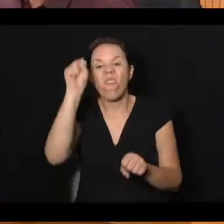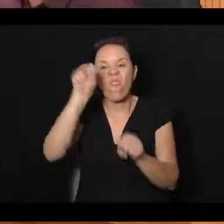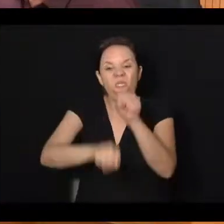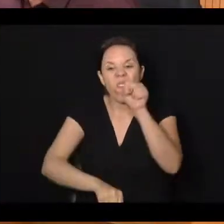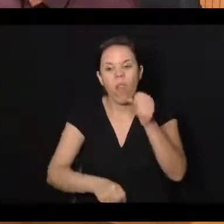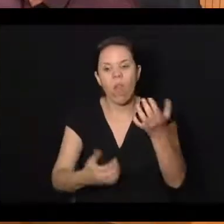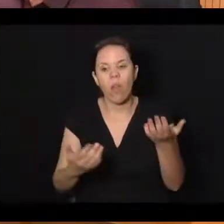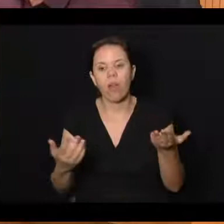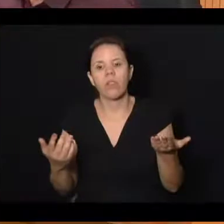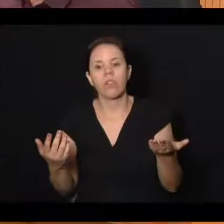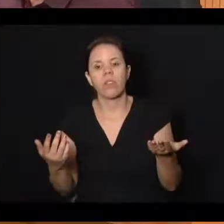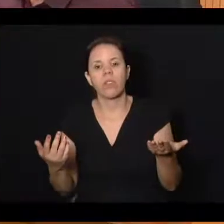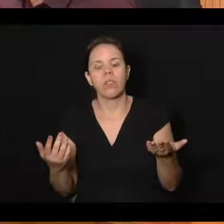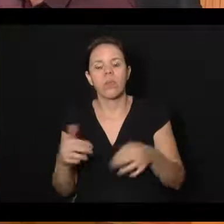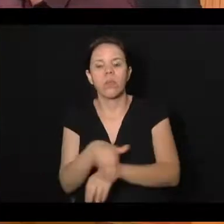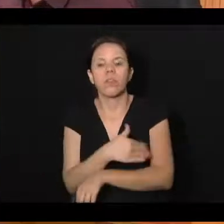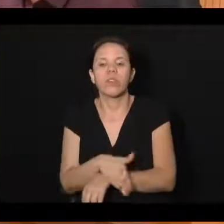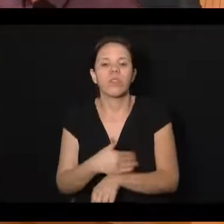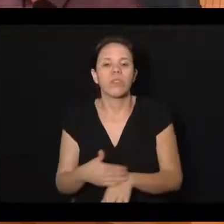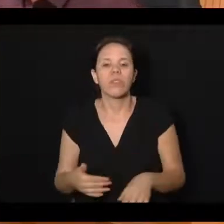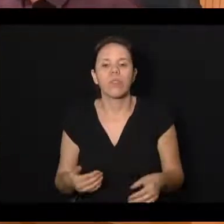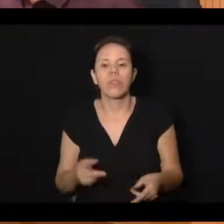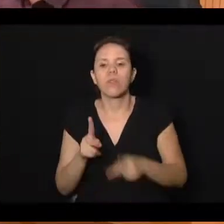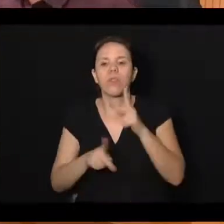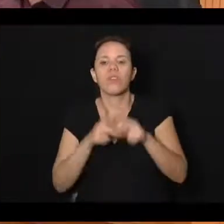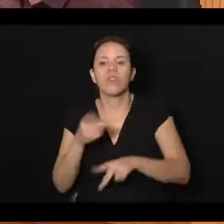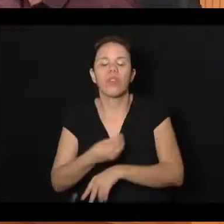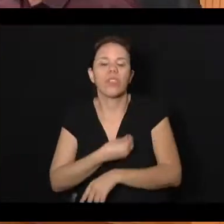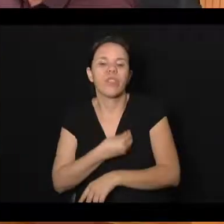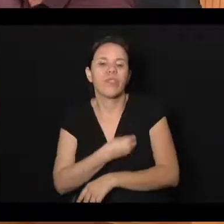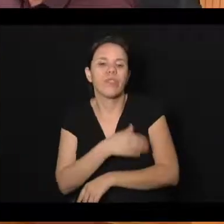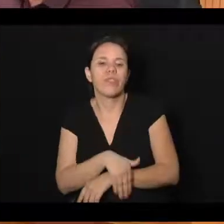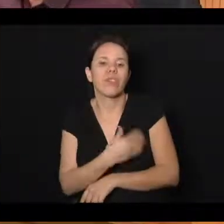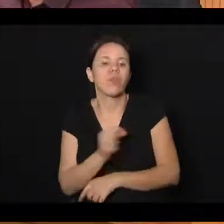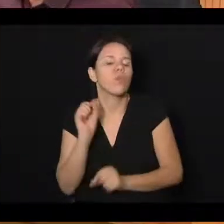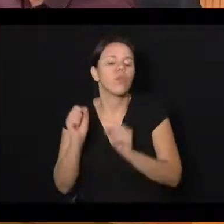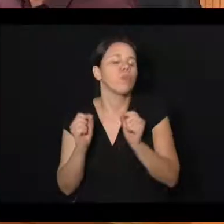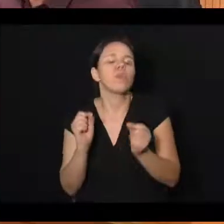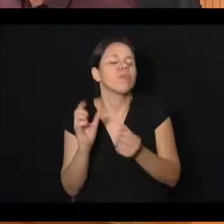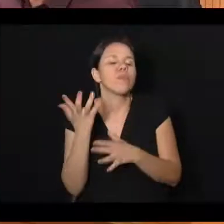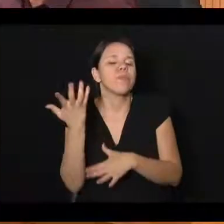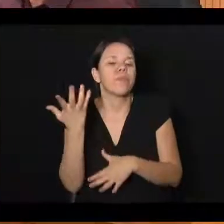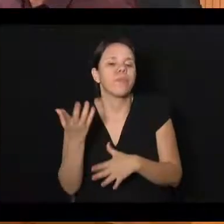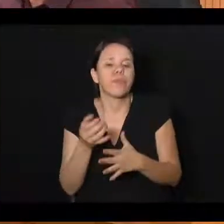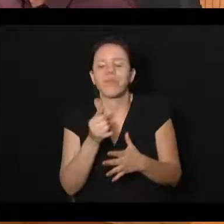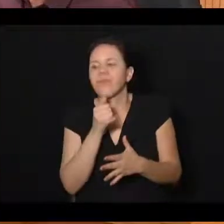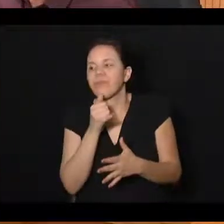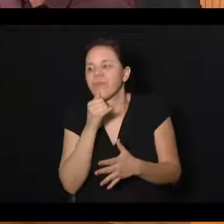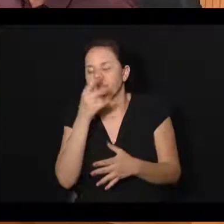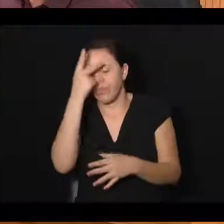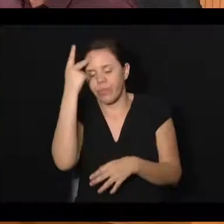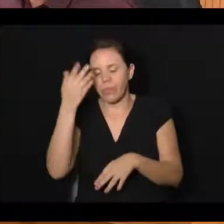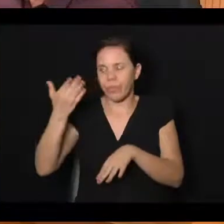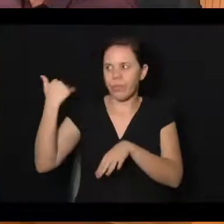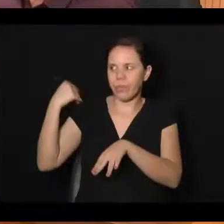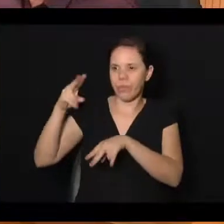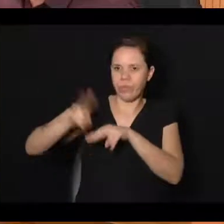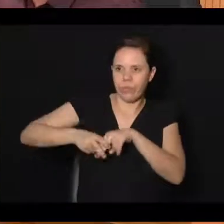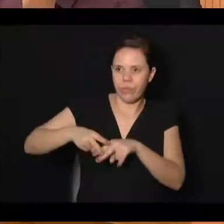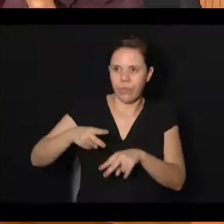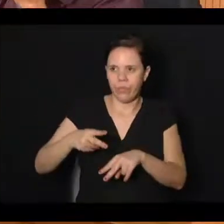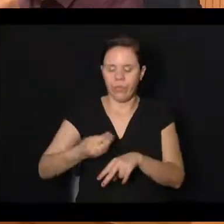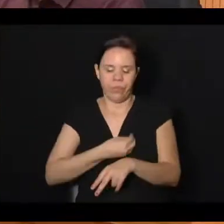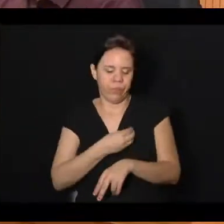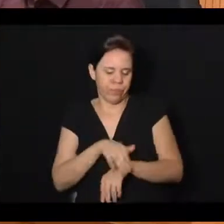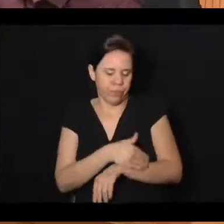5 10 e 20 por cento é comum ex presidiário como pessoas com um procurado da